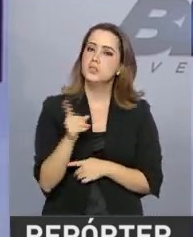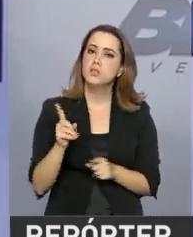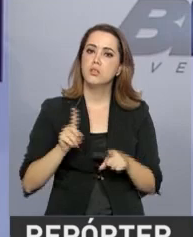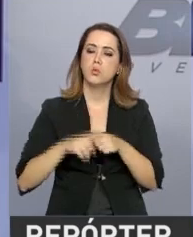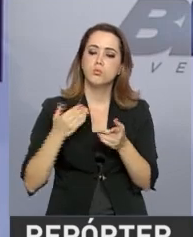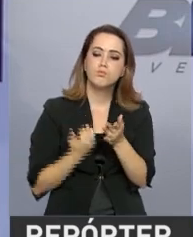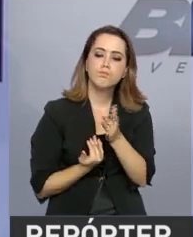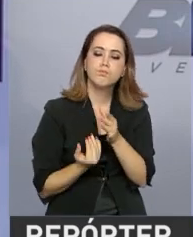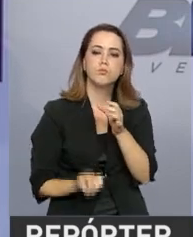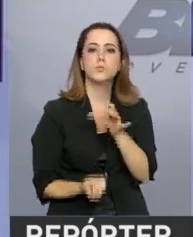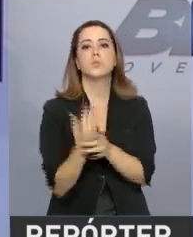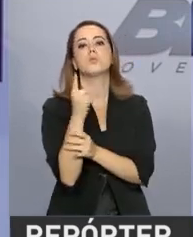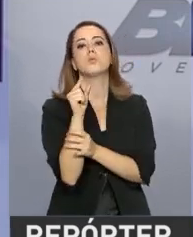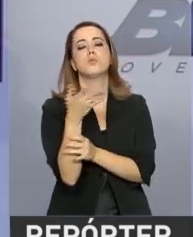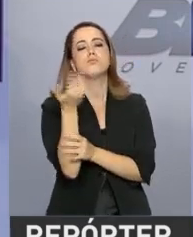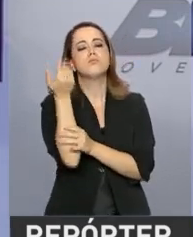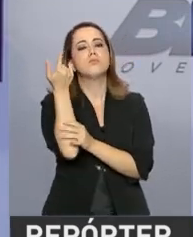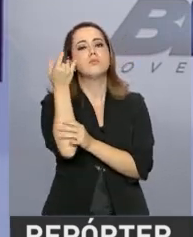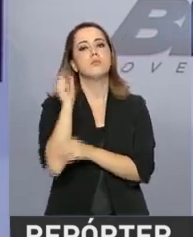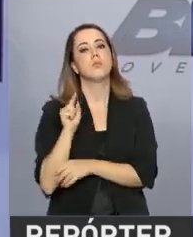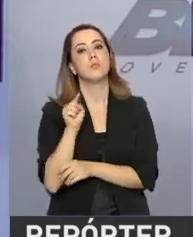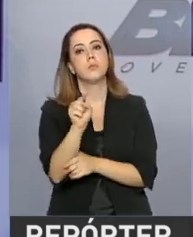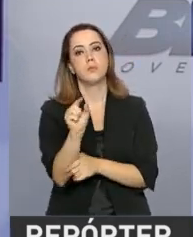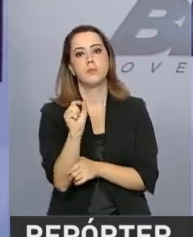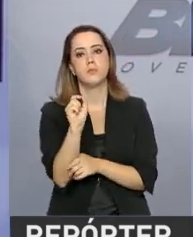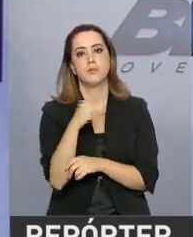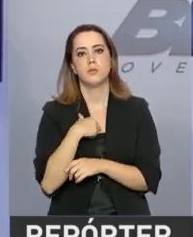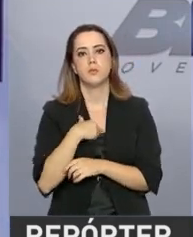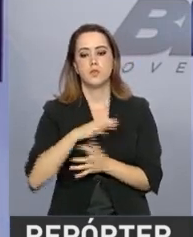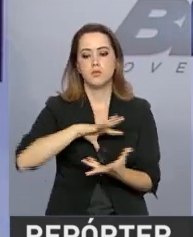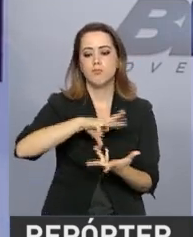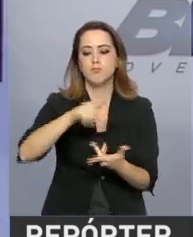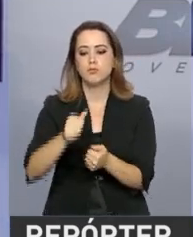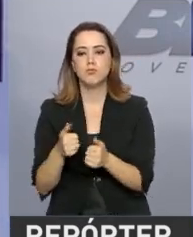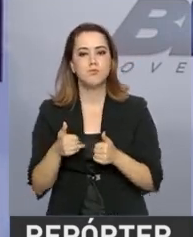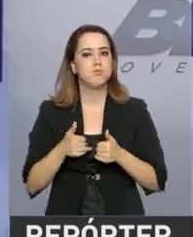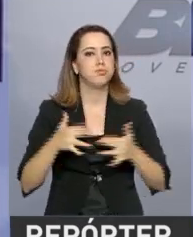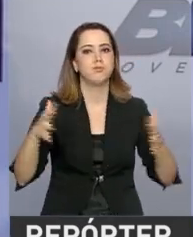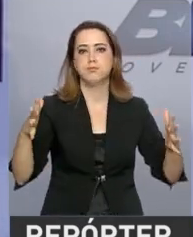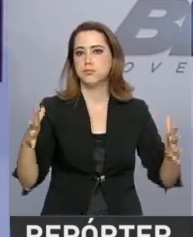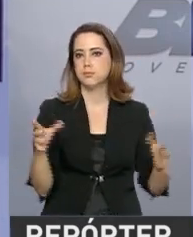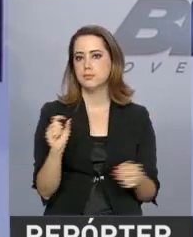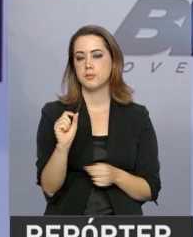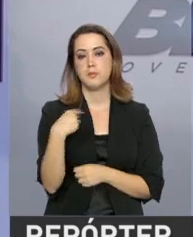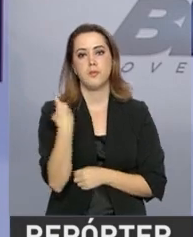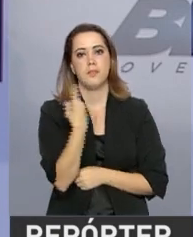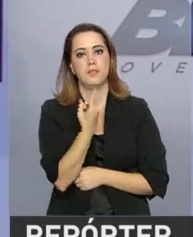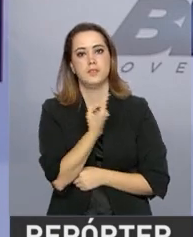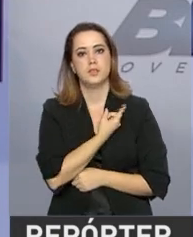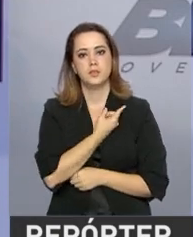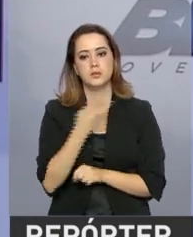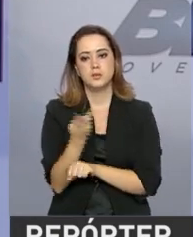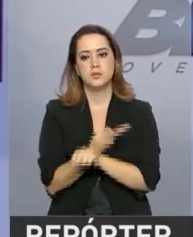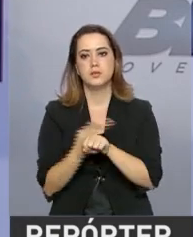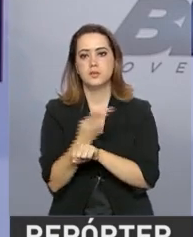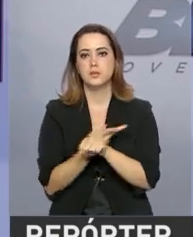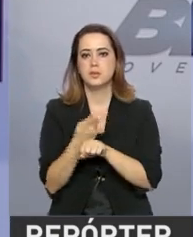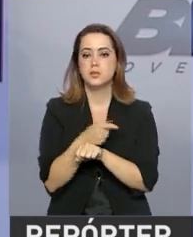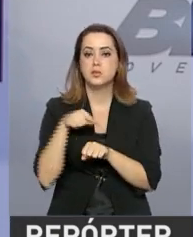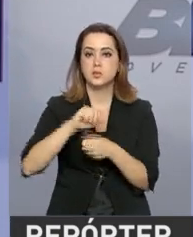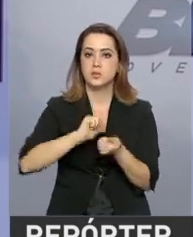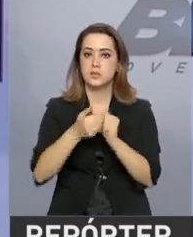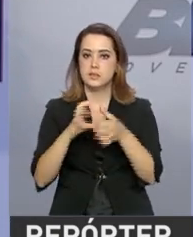foi criada em 1896, é você ter um mundo sem fronteiras. Então é isso que a gente tem que buscar nos Jogos